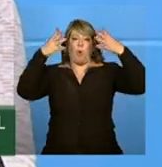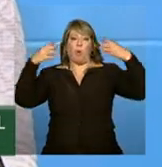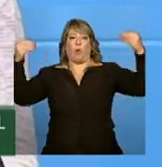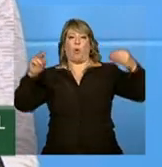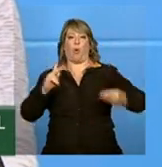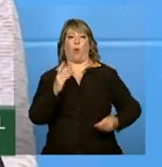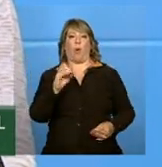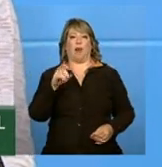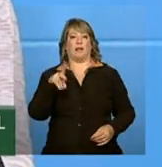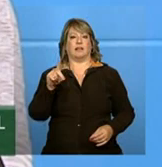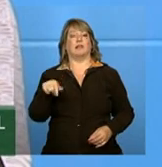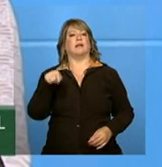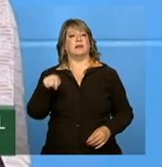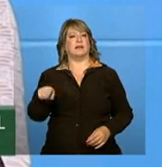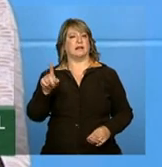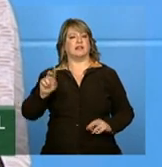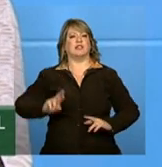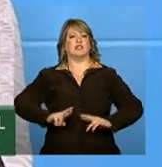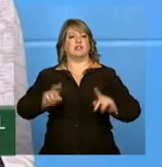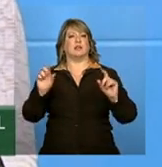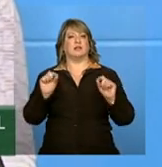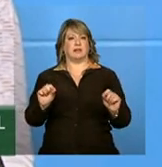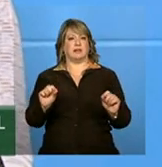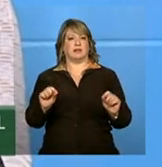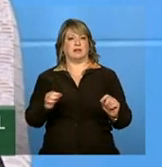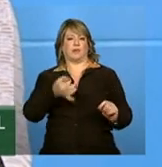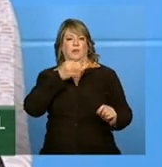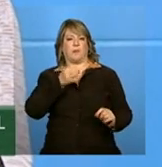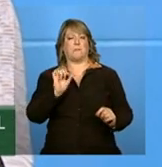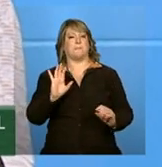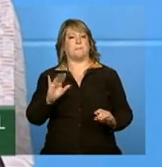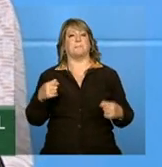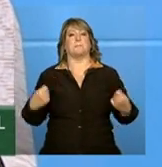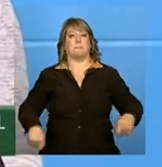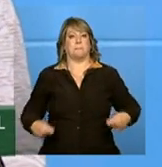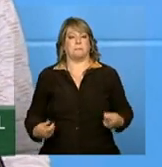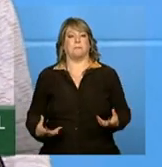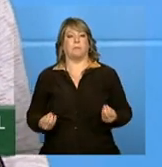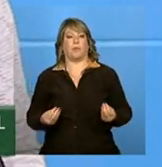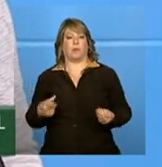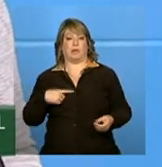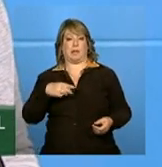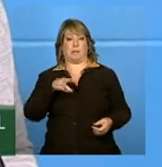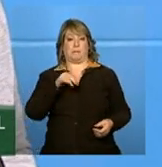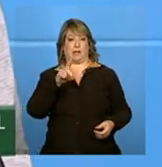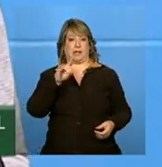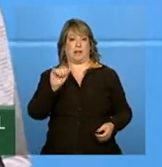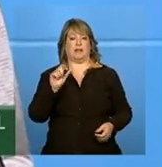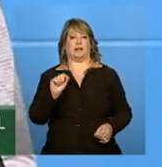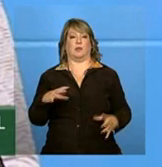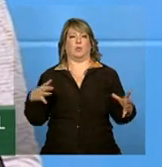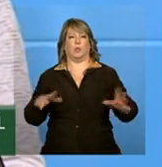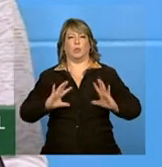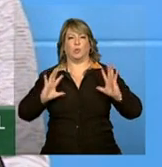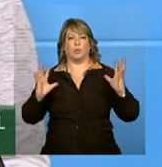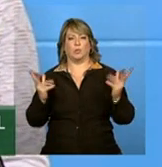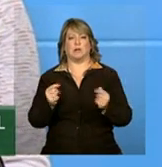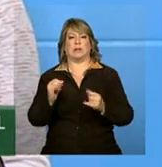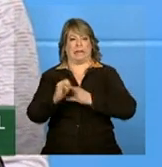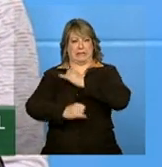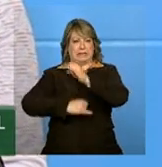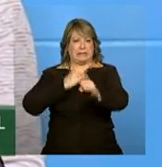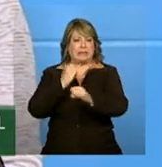da base é um fenômeno completamente diferente, mas também é muito necessário. A mídia de massa e a internet cada vez mais